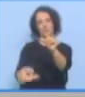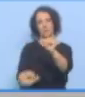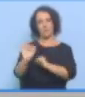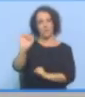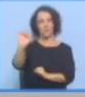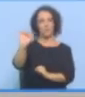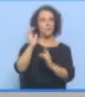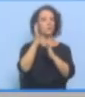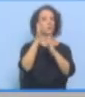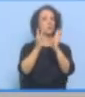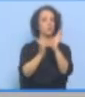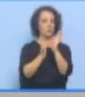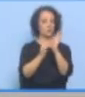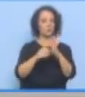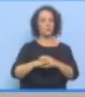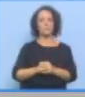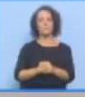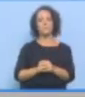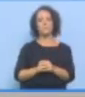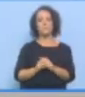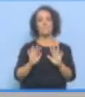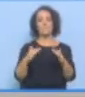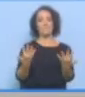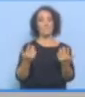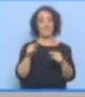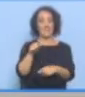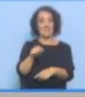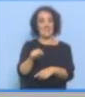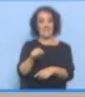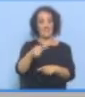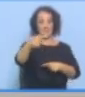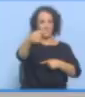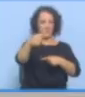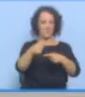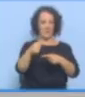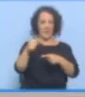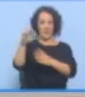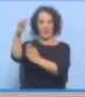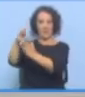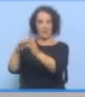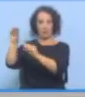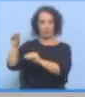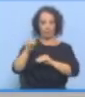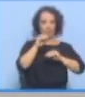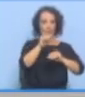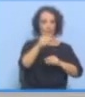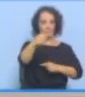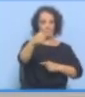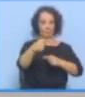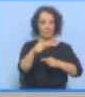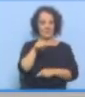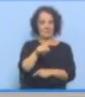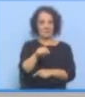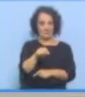Jesus. E aqui, concretamente, neste pequeno trecho, o